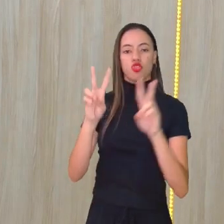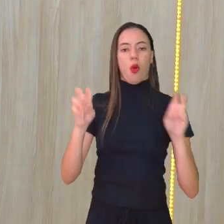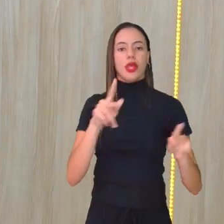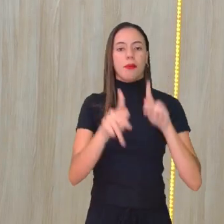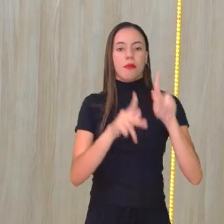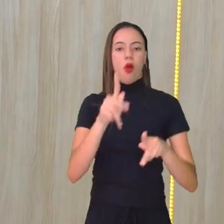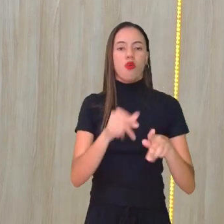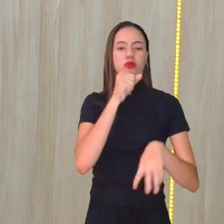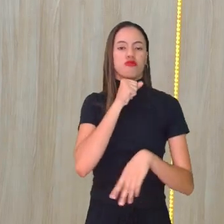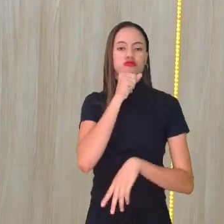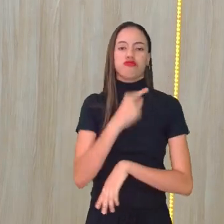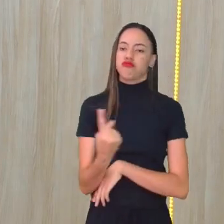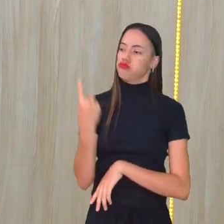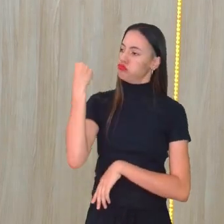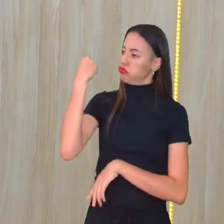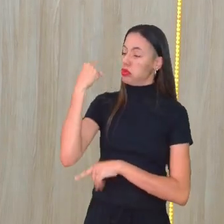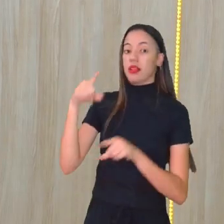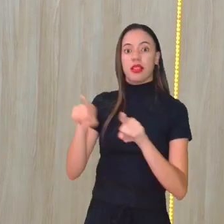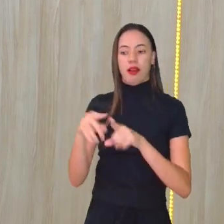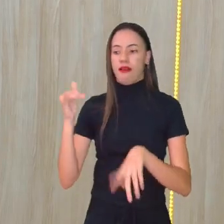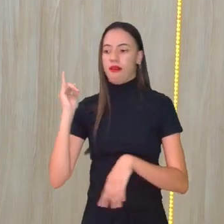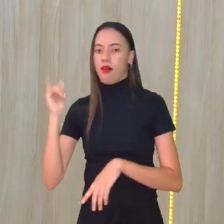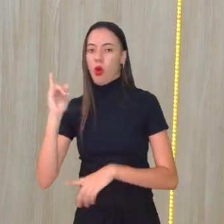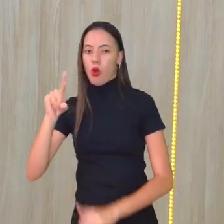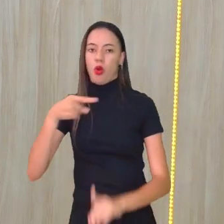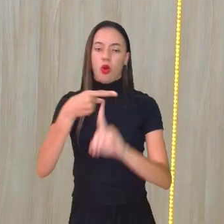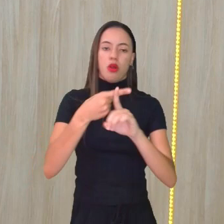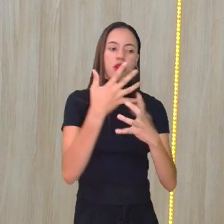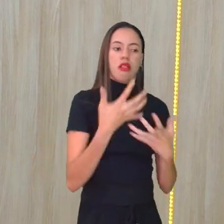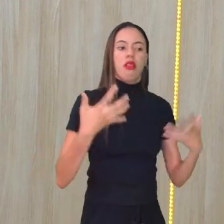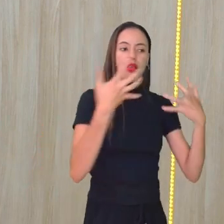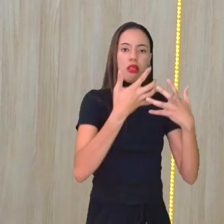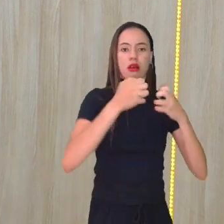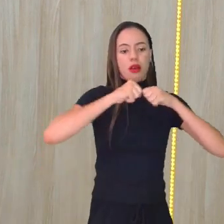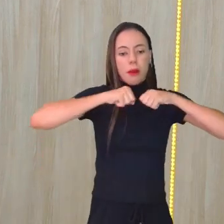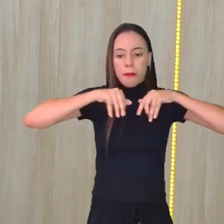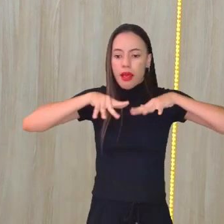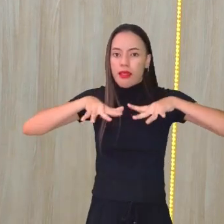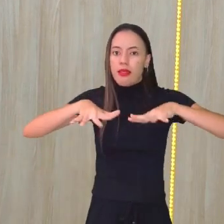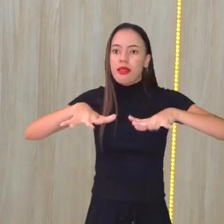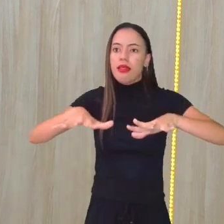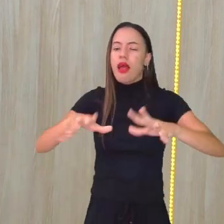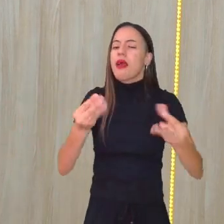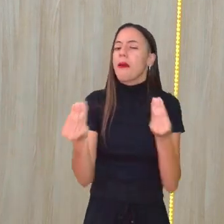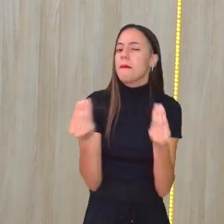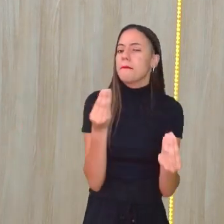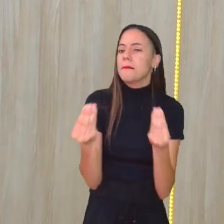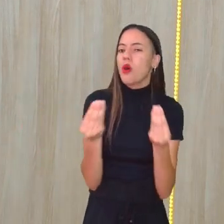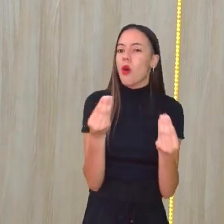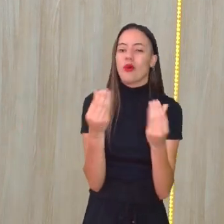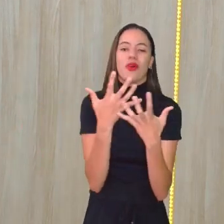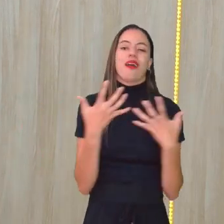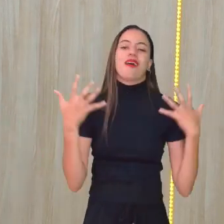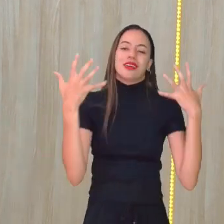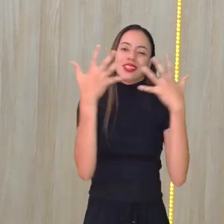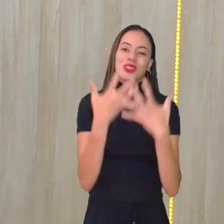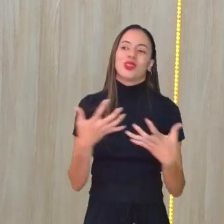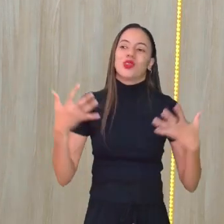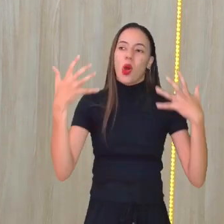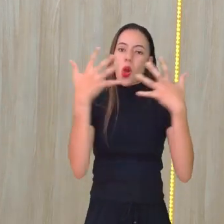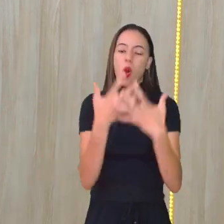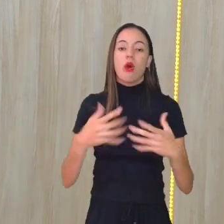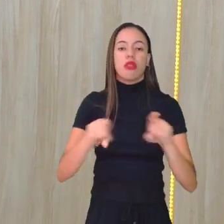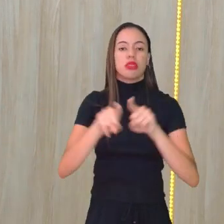antepassados, e esses contos e cantos foram sendo repassados, né, por meio de canções, né, por meio